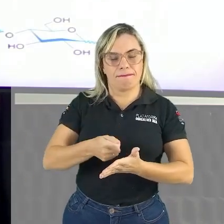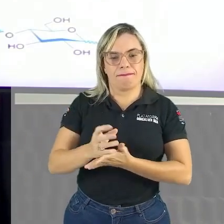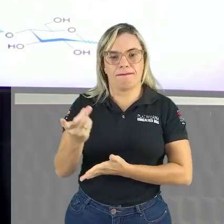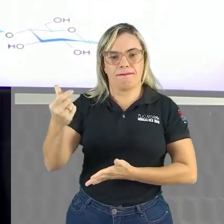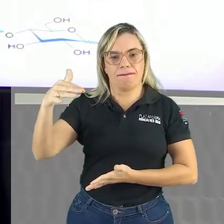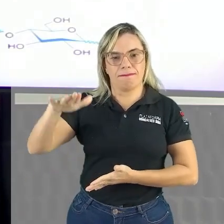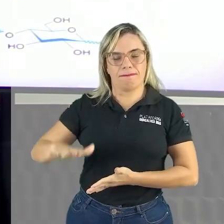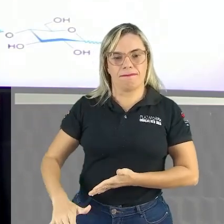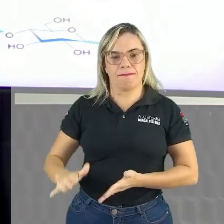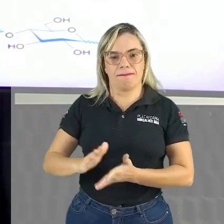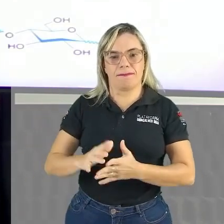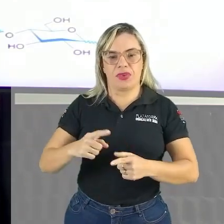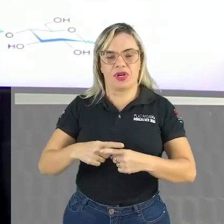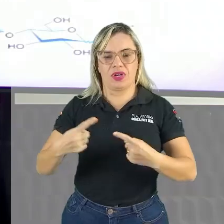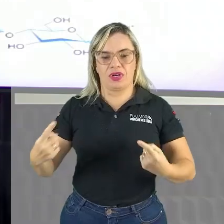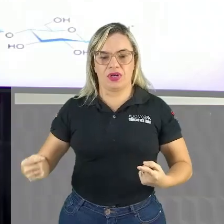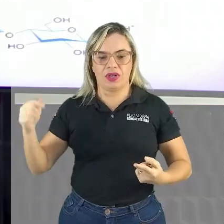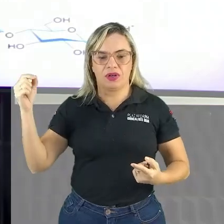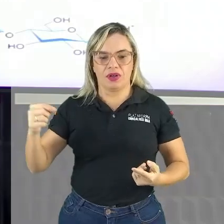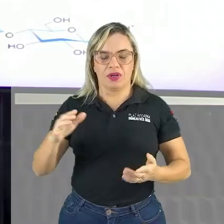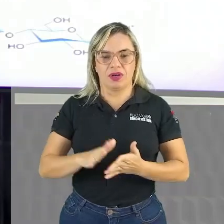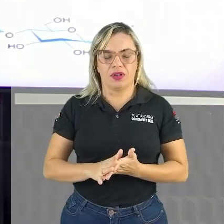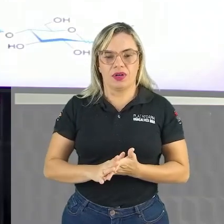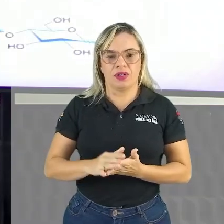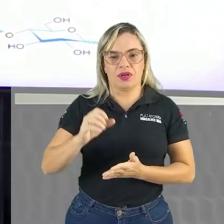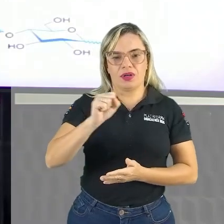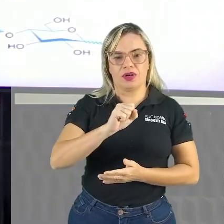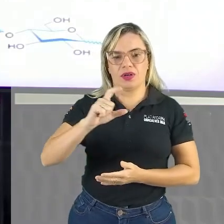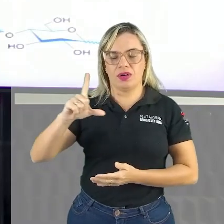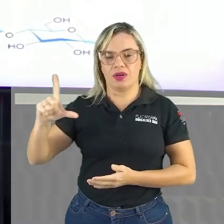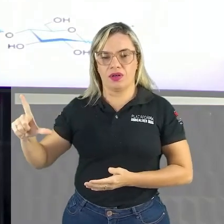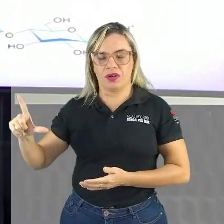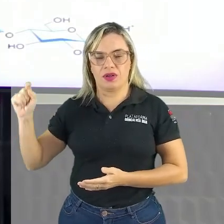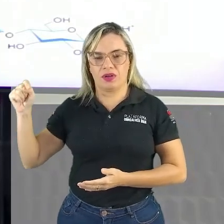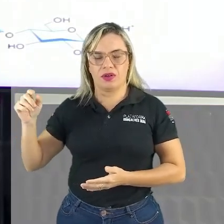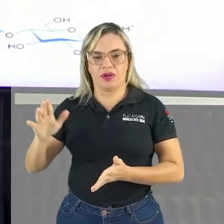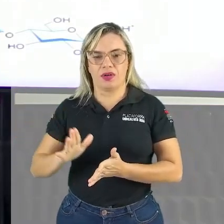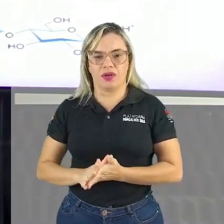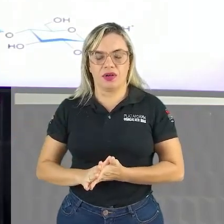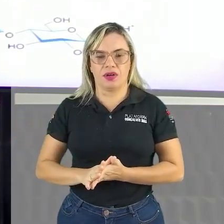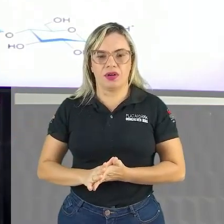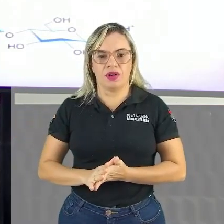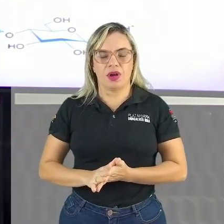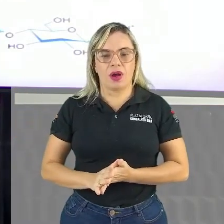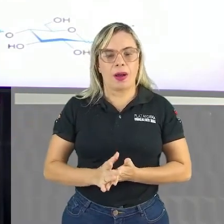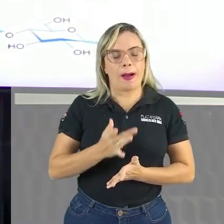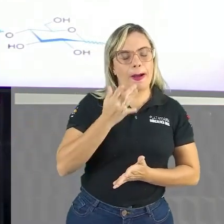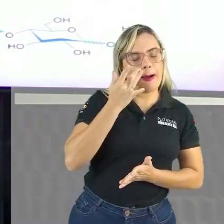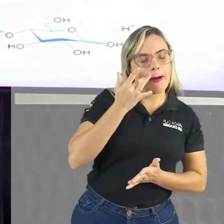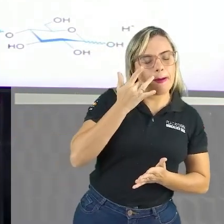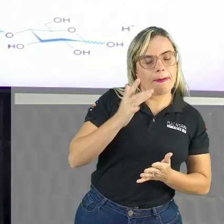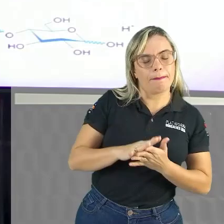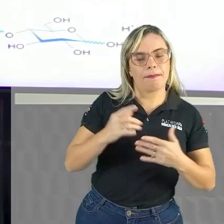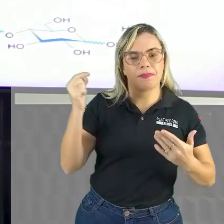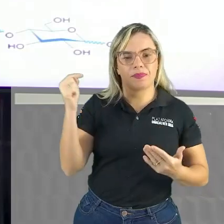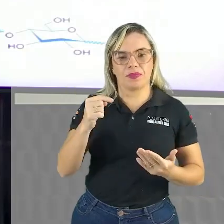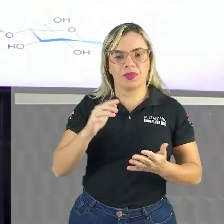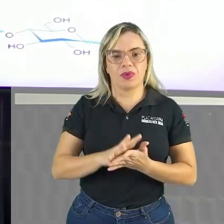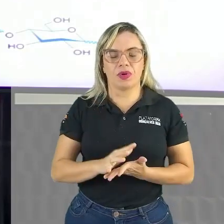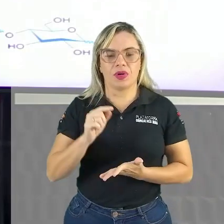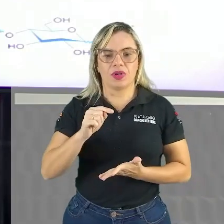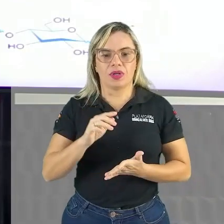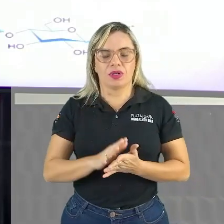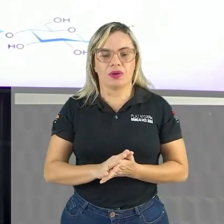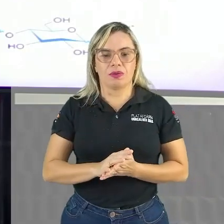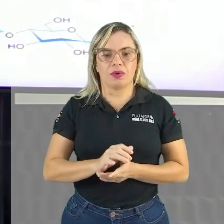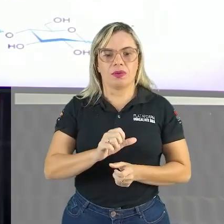Natal, mas tu não vai direto. Tu vai de São Luís para Fortaleza, de Fortaleza para